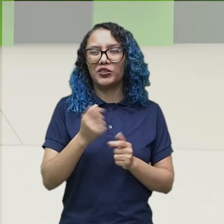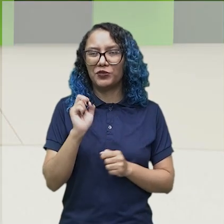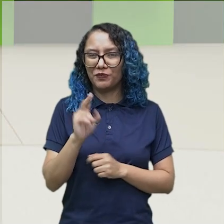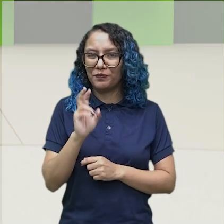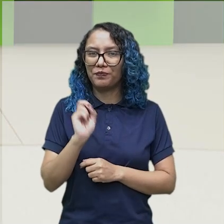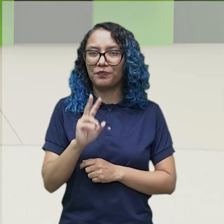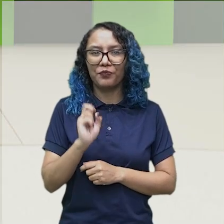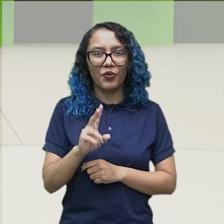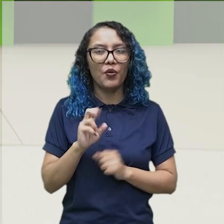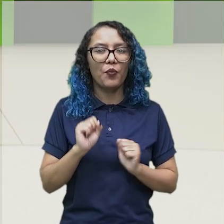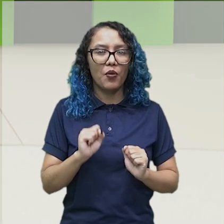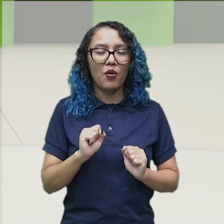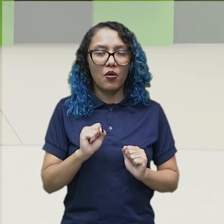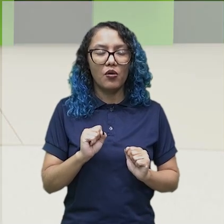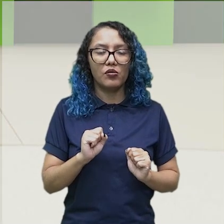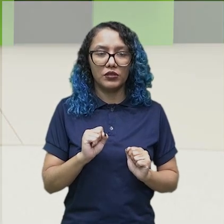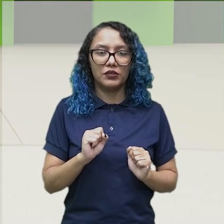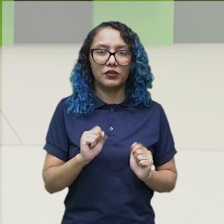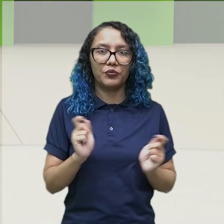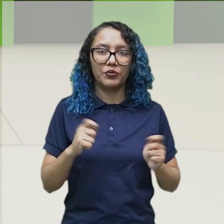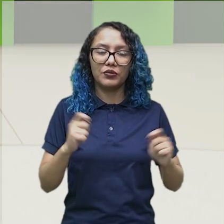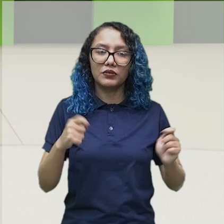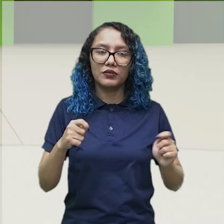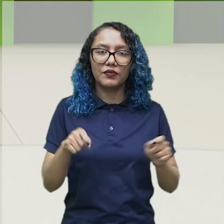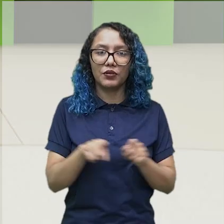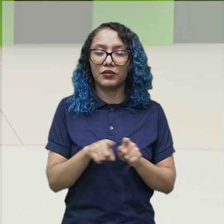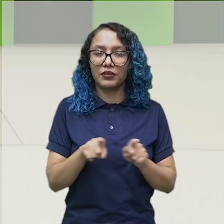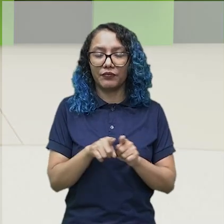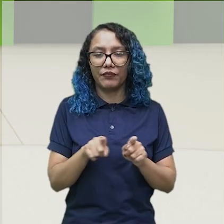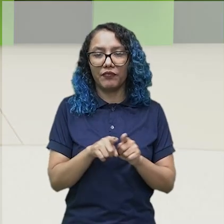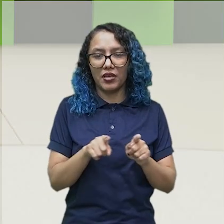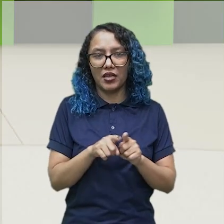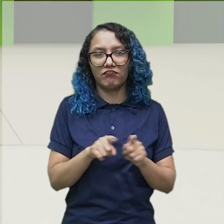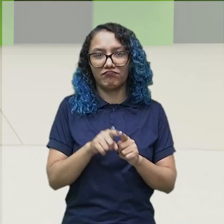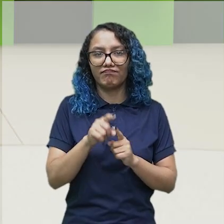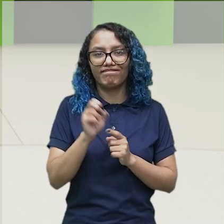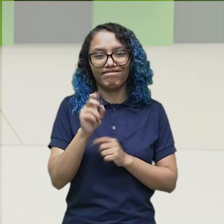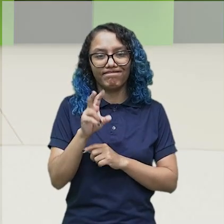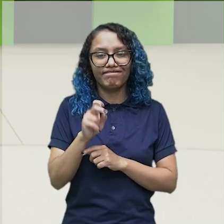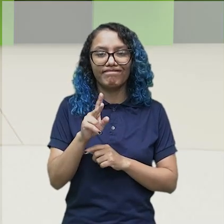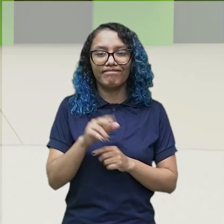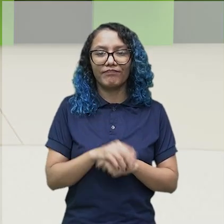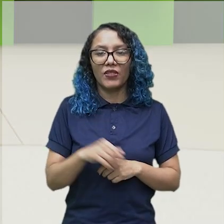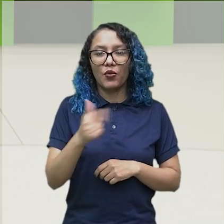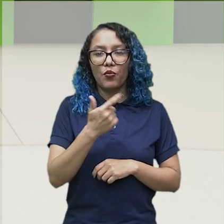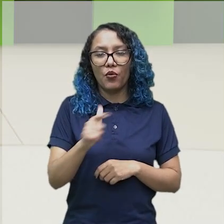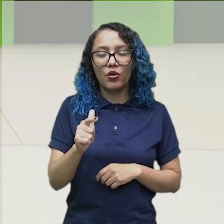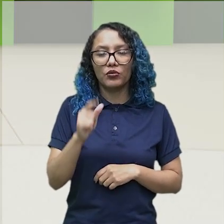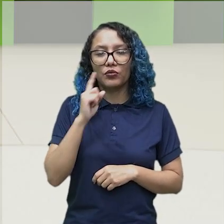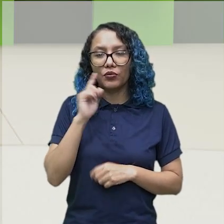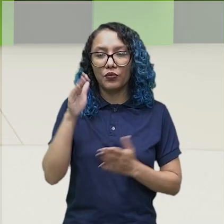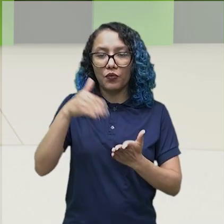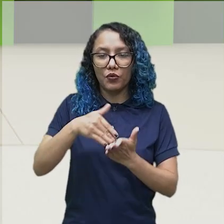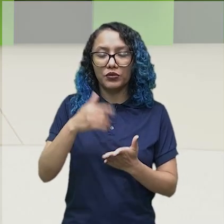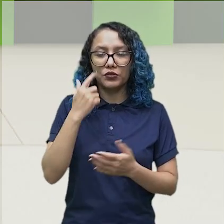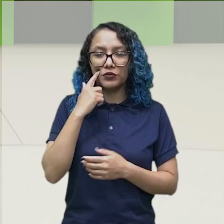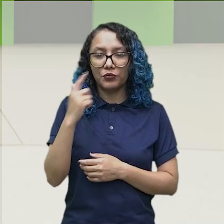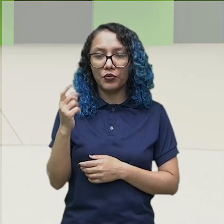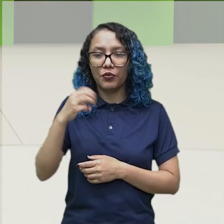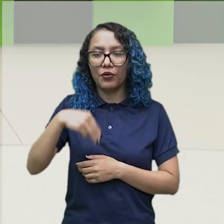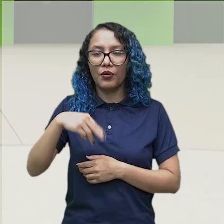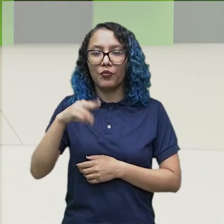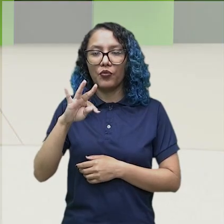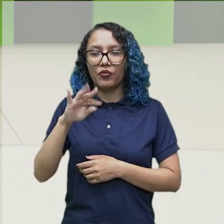que, né, entrou em contato pode gerar ali uma toxicidade, e mutagenicidade, que